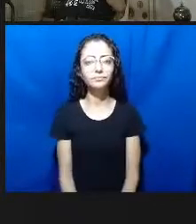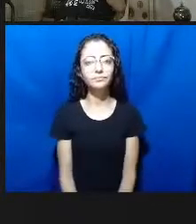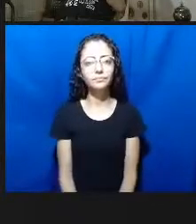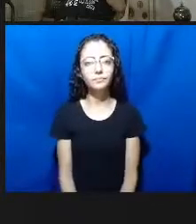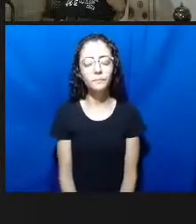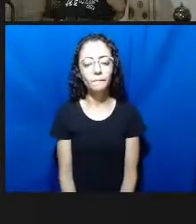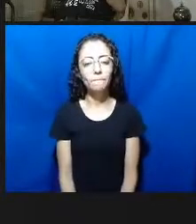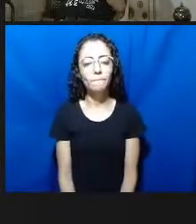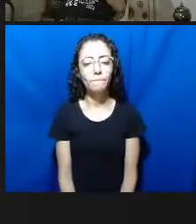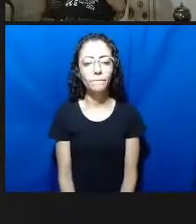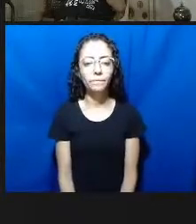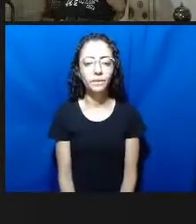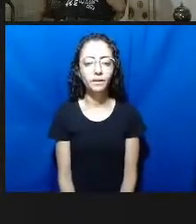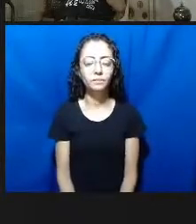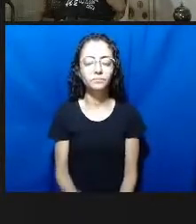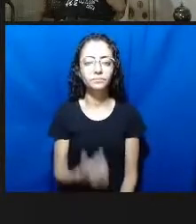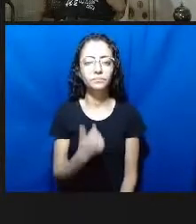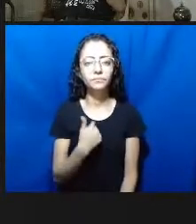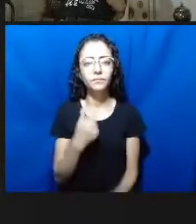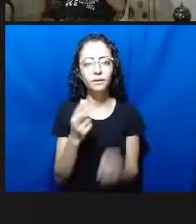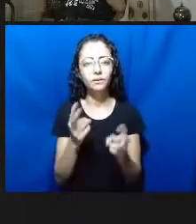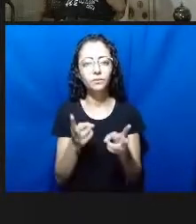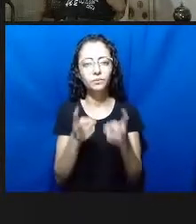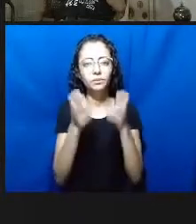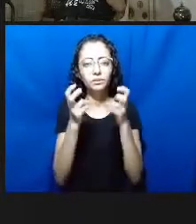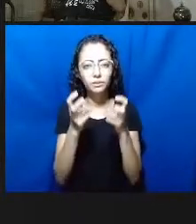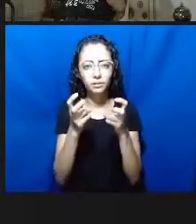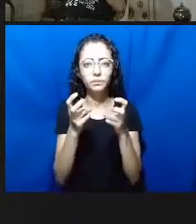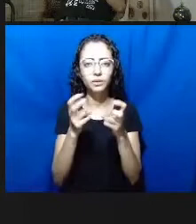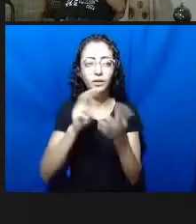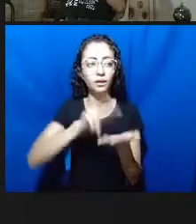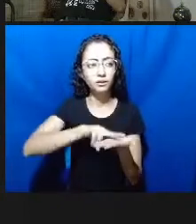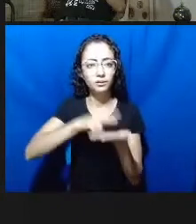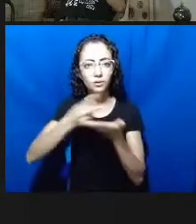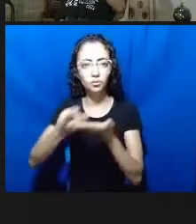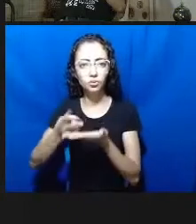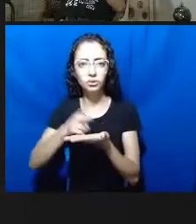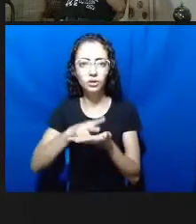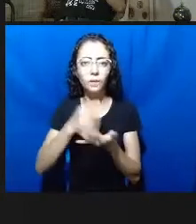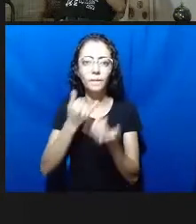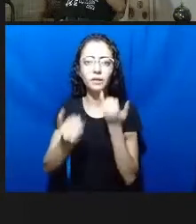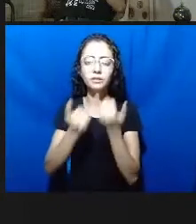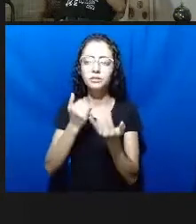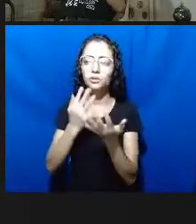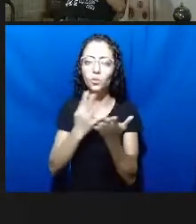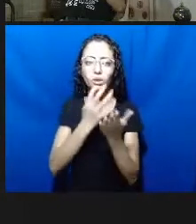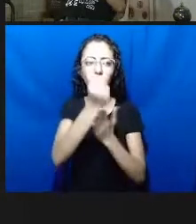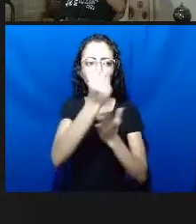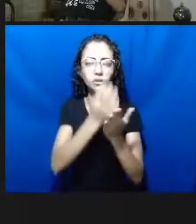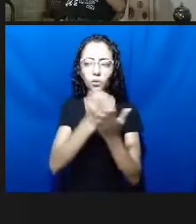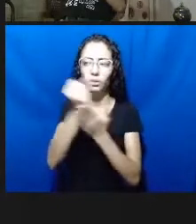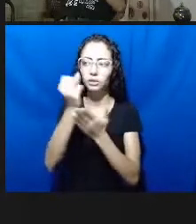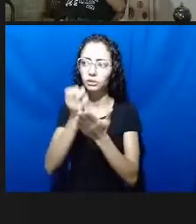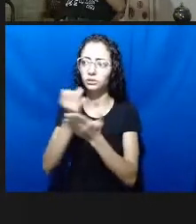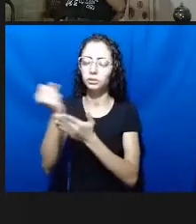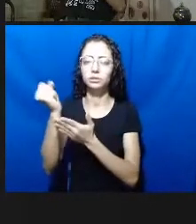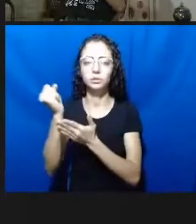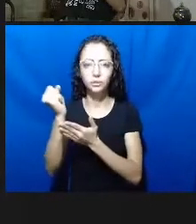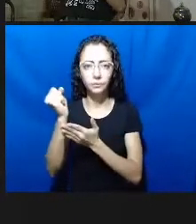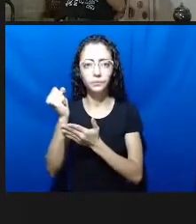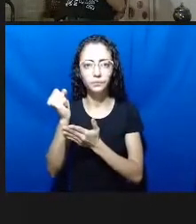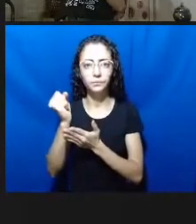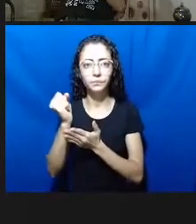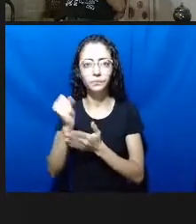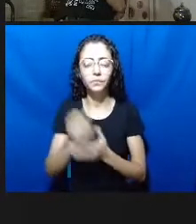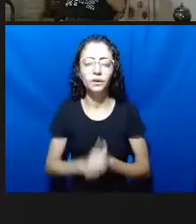Eu vejo tradição como se fosse uma quantidade de conquistas, né? Então, foi um século que conquistou muito, né? Do